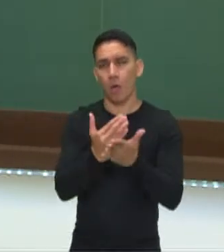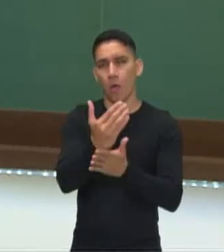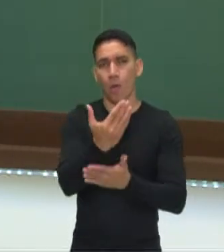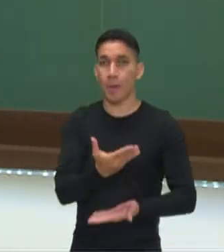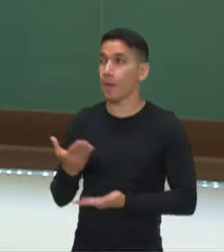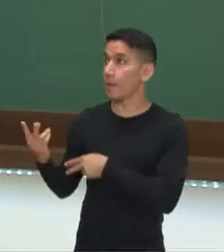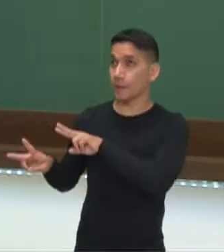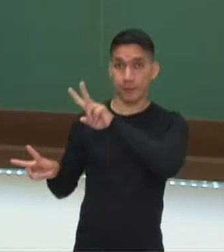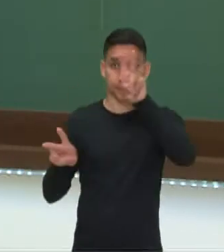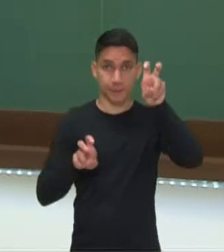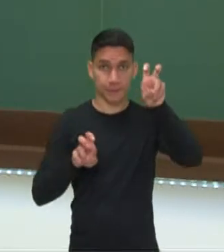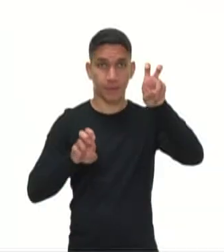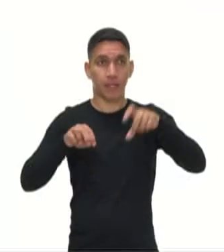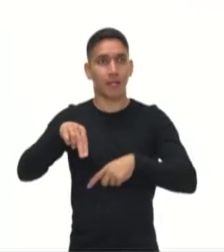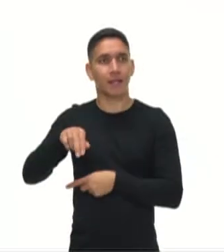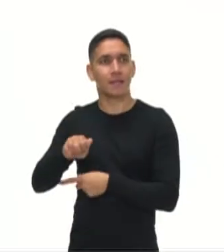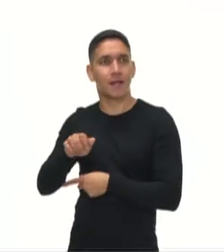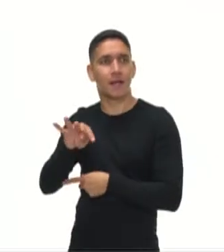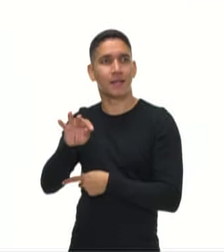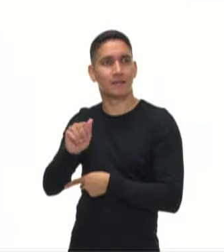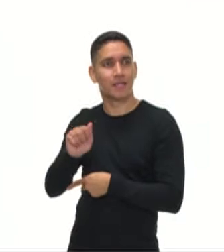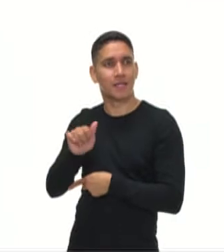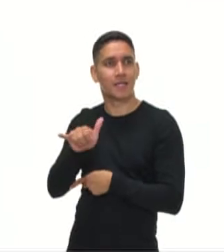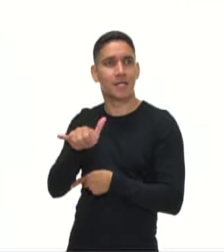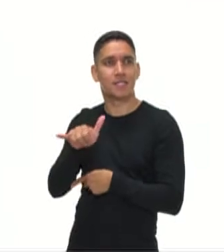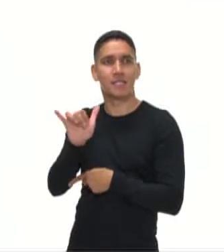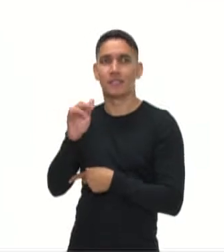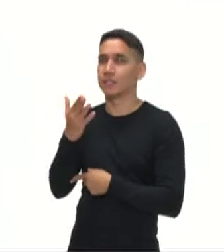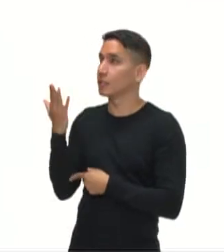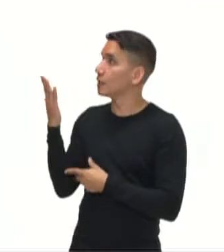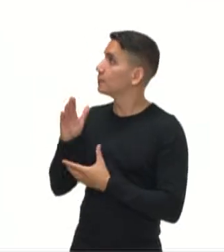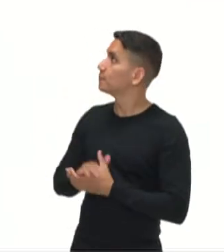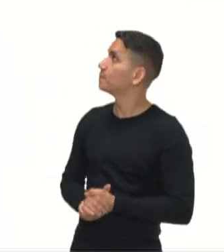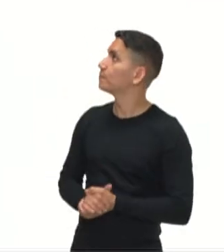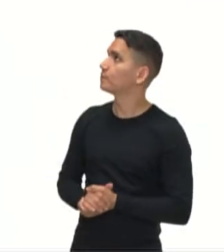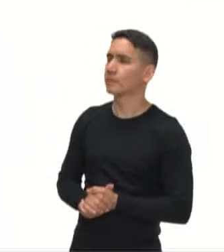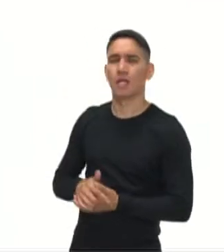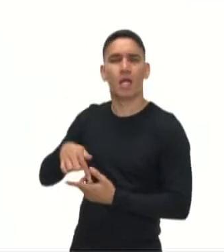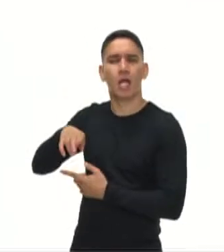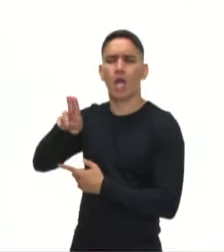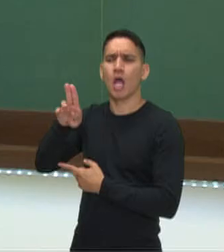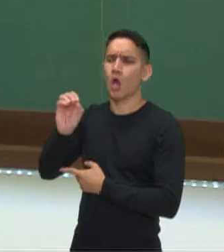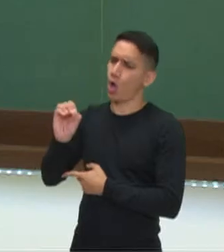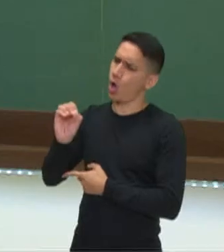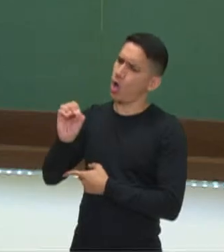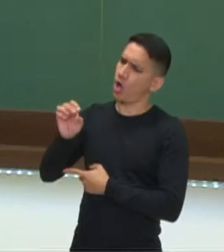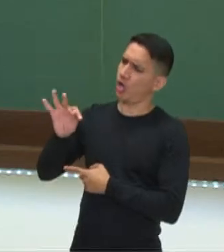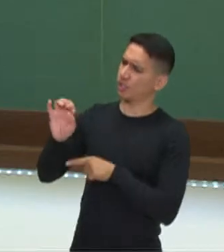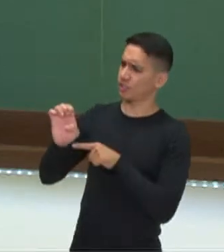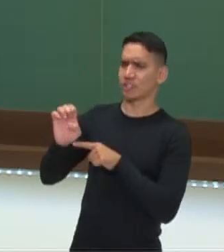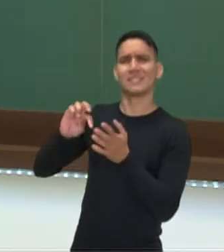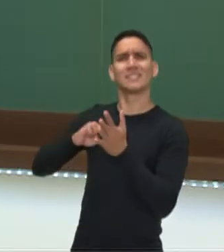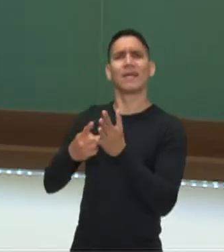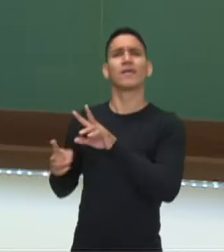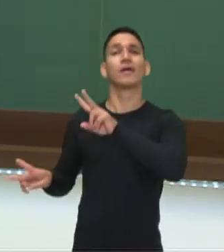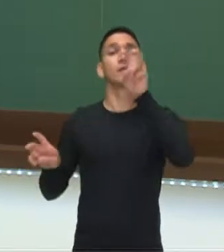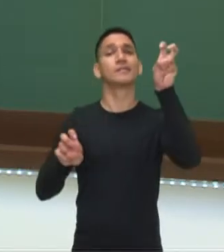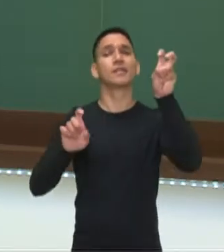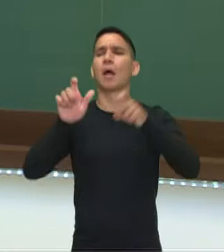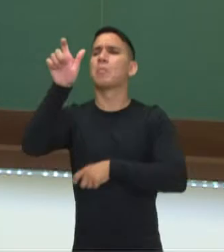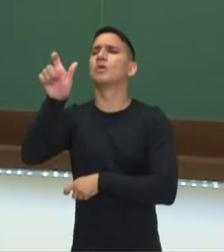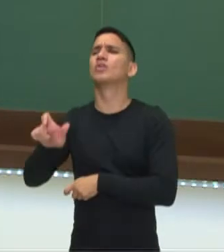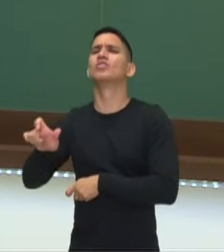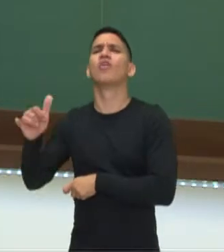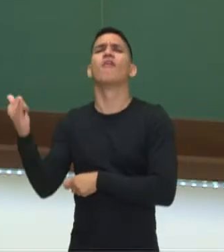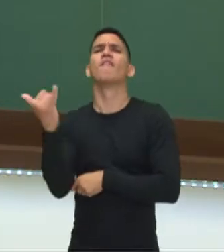essa citação aqui, ó, da Natalie Kogan. Uma quote. Quote significa citação, uma frase que alguém falou